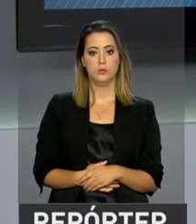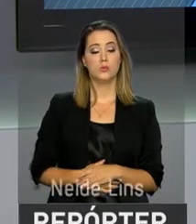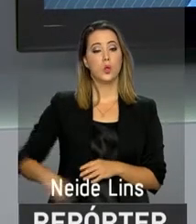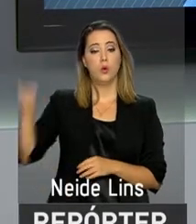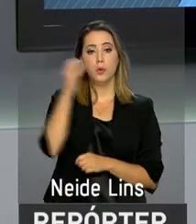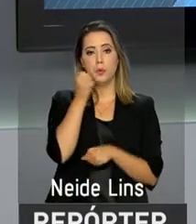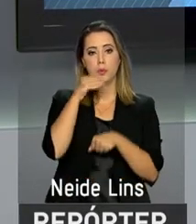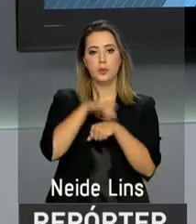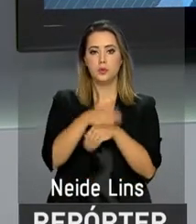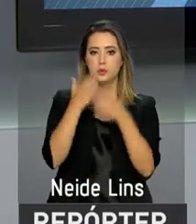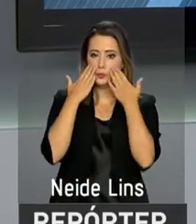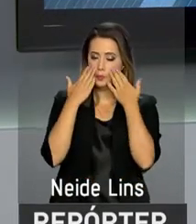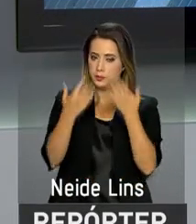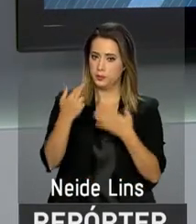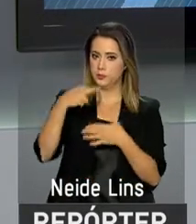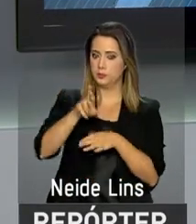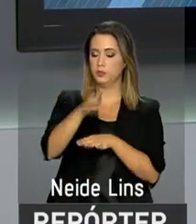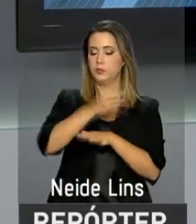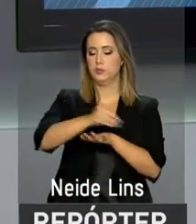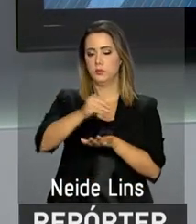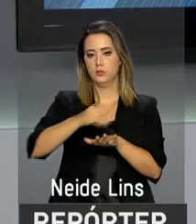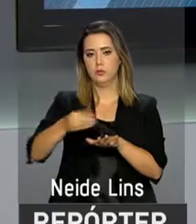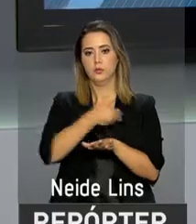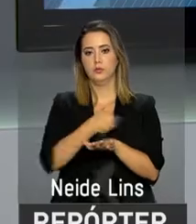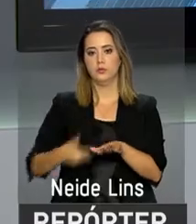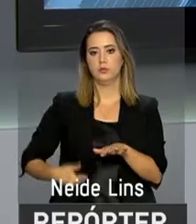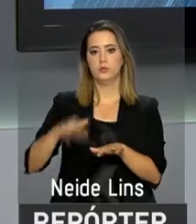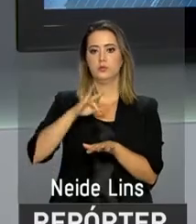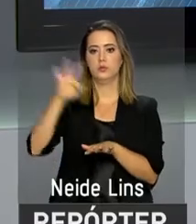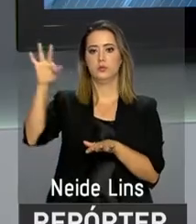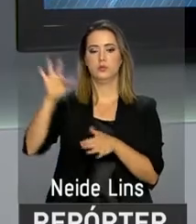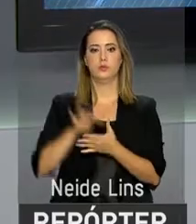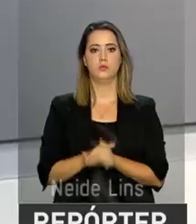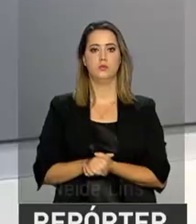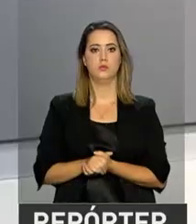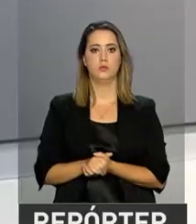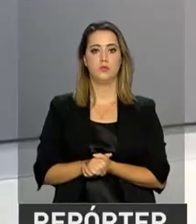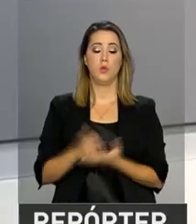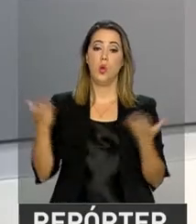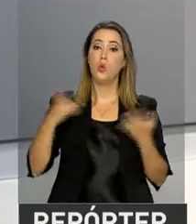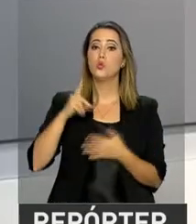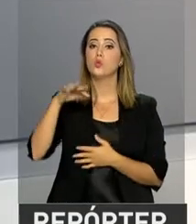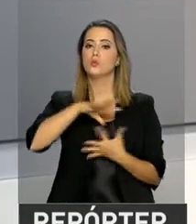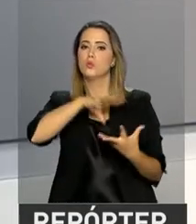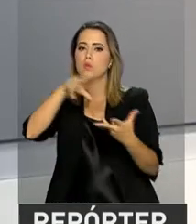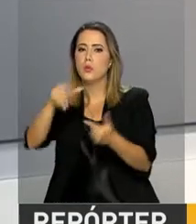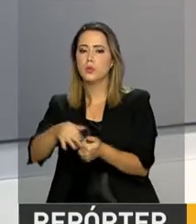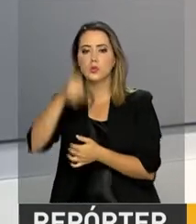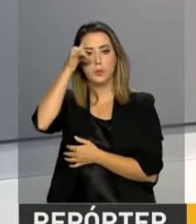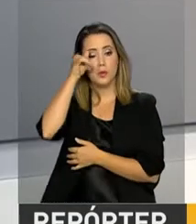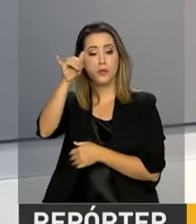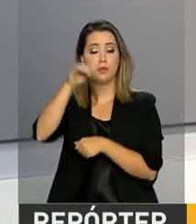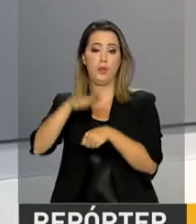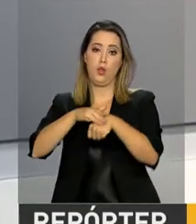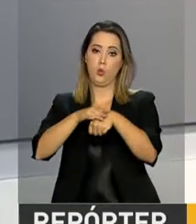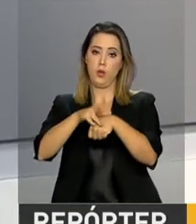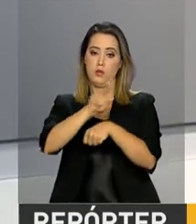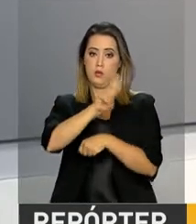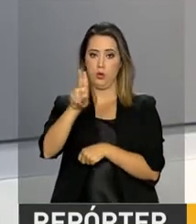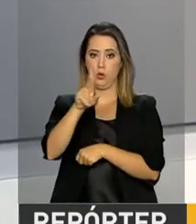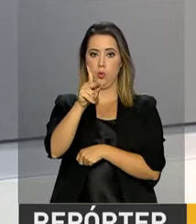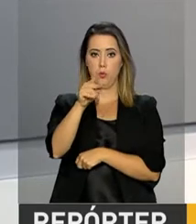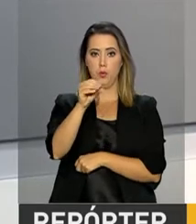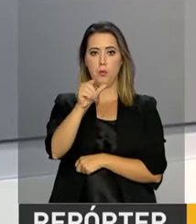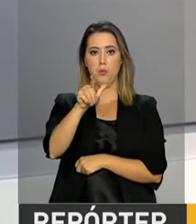Olá, boa noite. No ar o repórter NBR com as notícias do governo federal. Hoje é o Dia Mundial de Combate à Poliomielite.